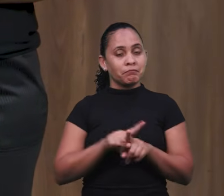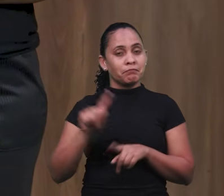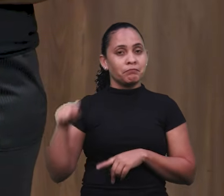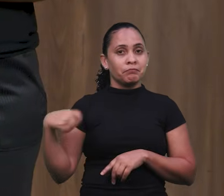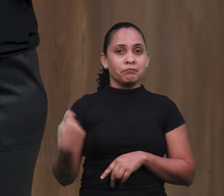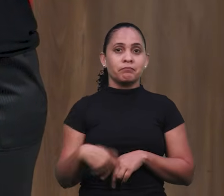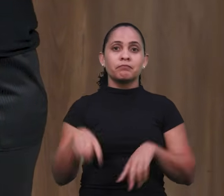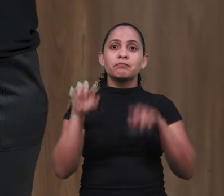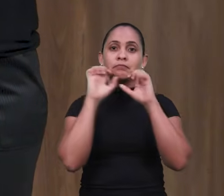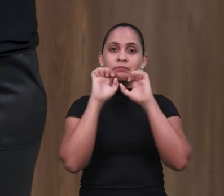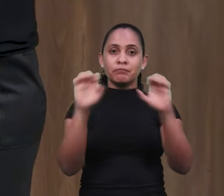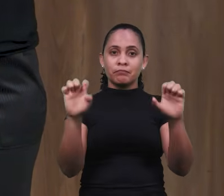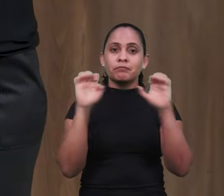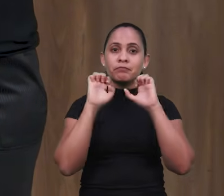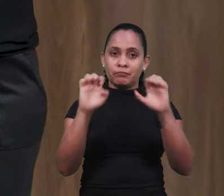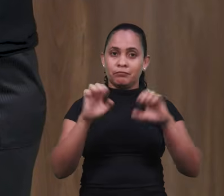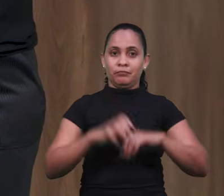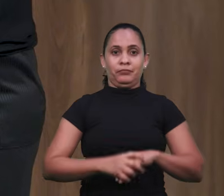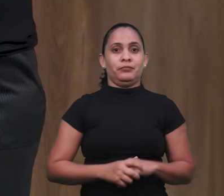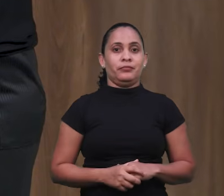Evangelista